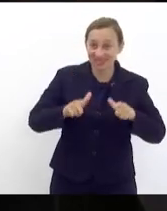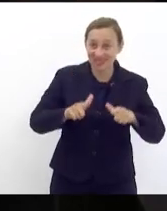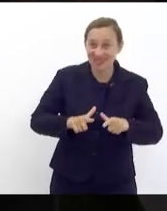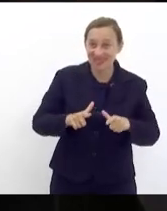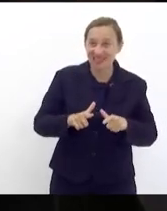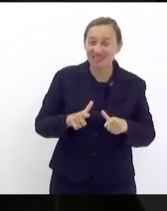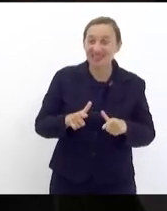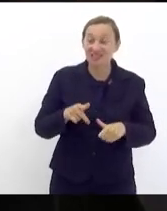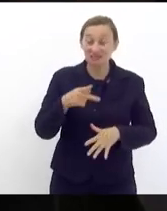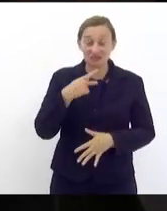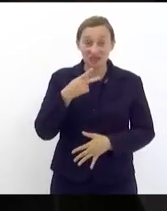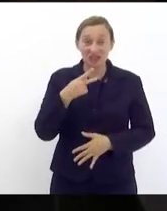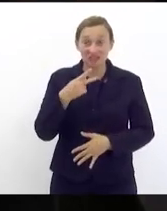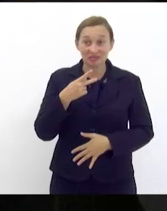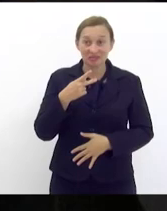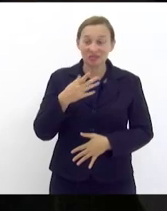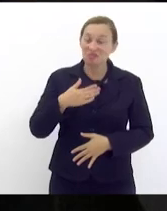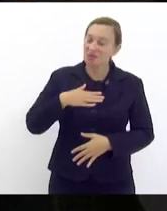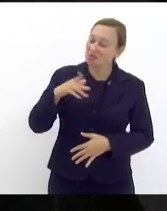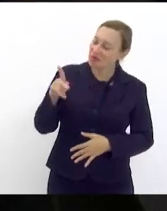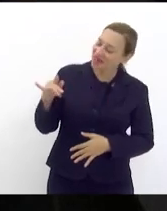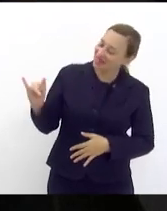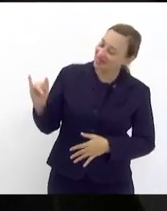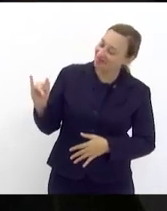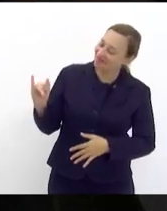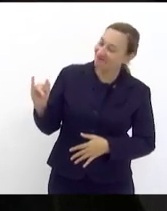faço destaque ao meu pai,